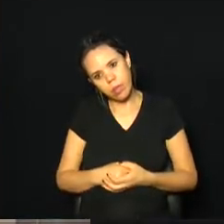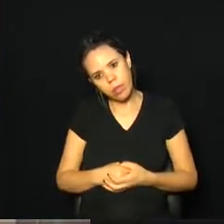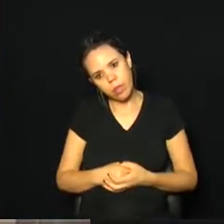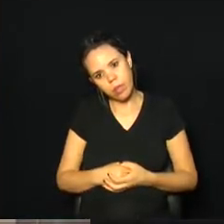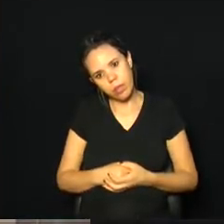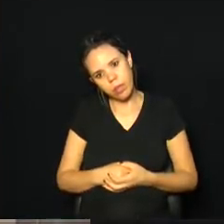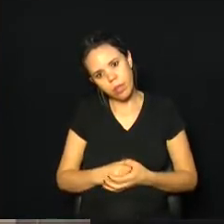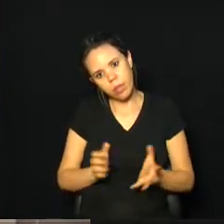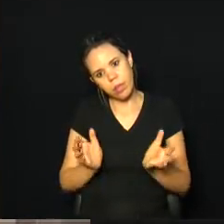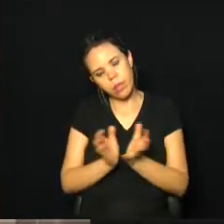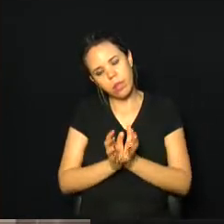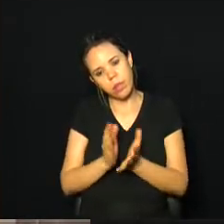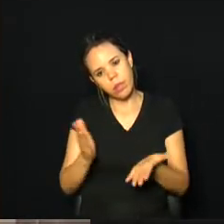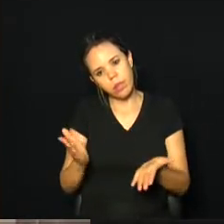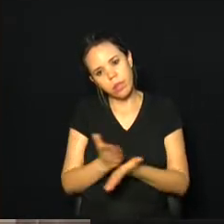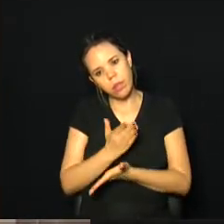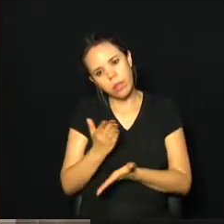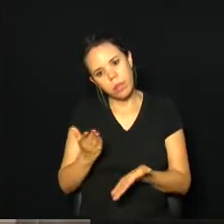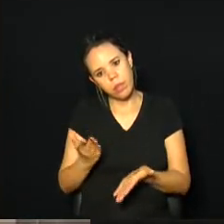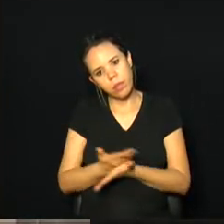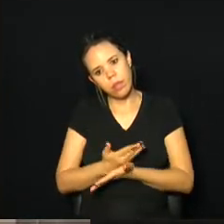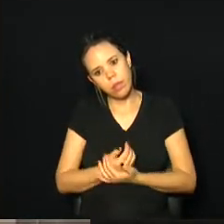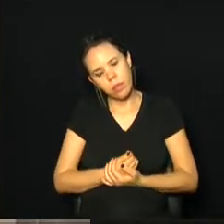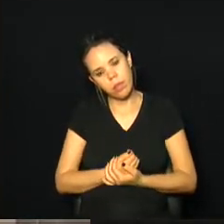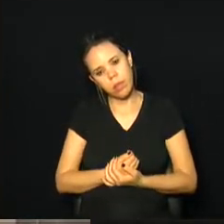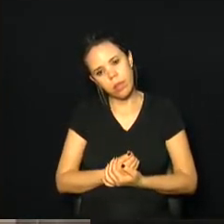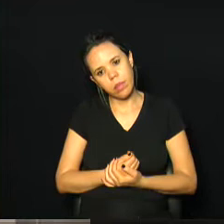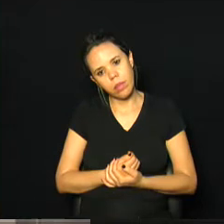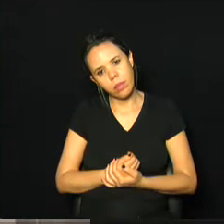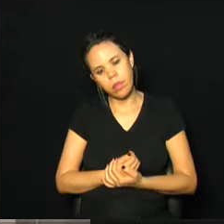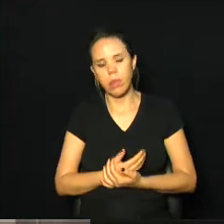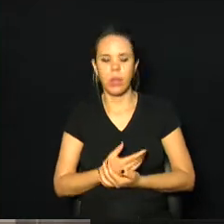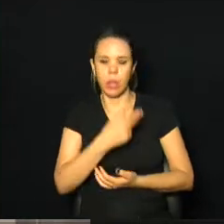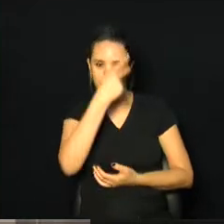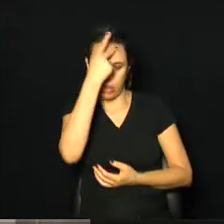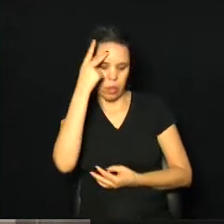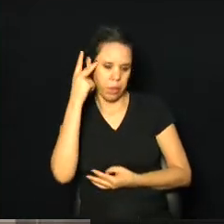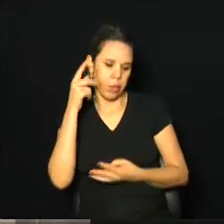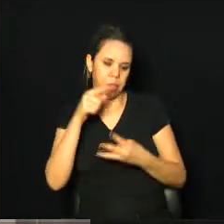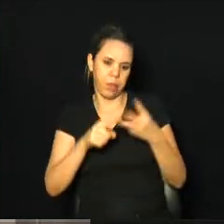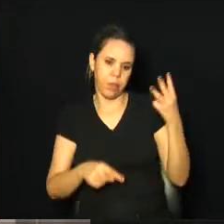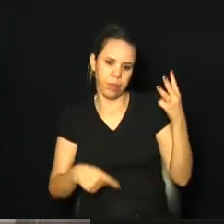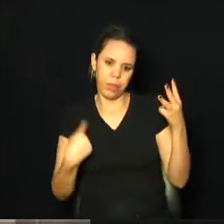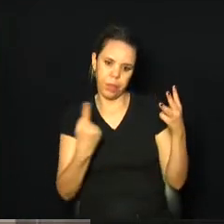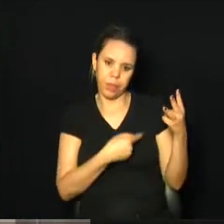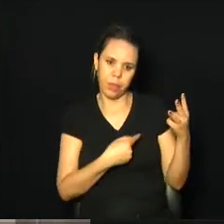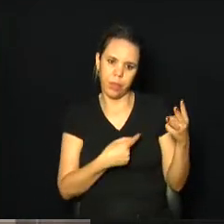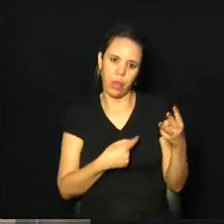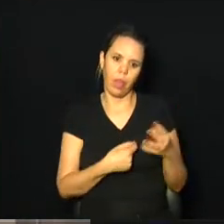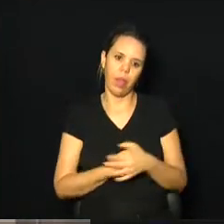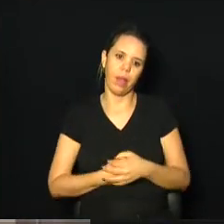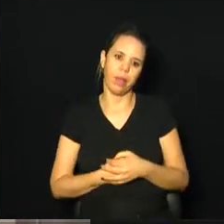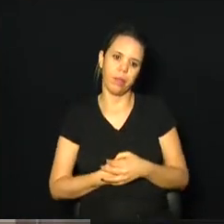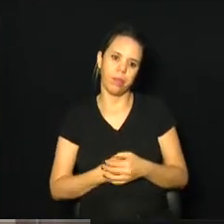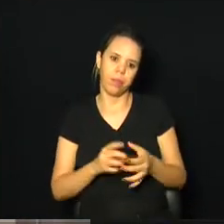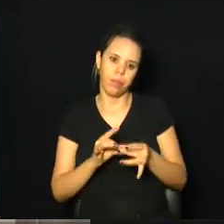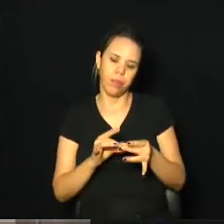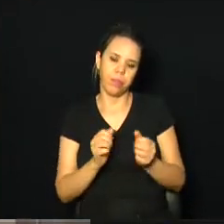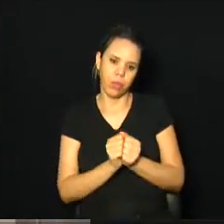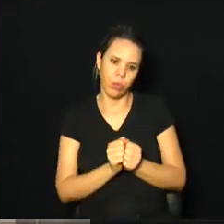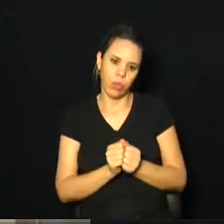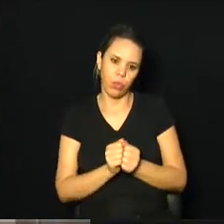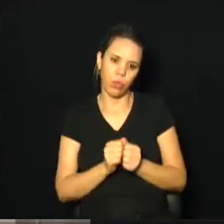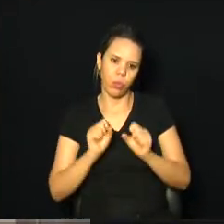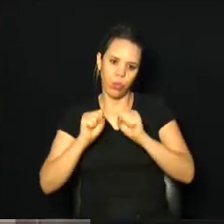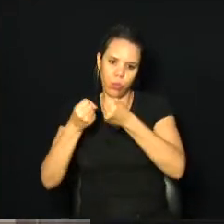título do livro, que é da questão dos mosqueteiros, a gente praticamente estava como mosqueteiro.